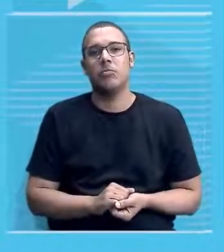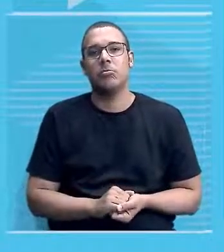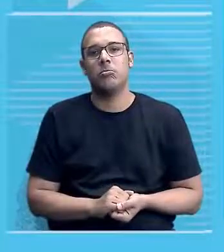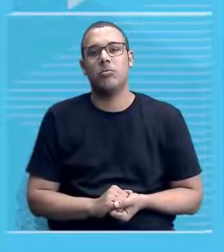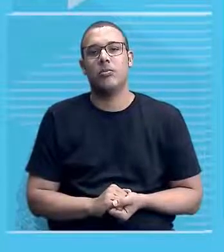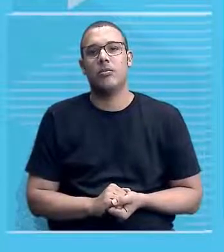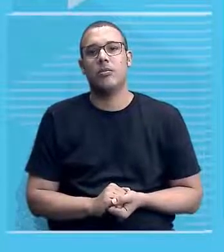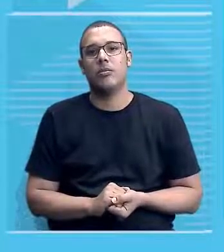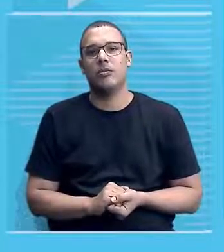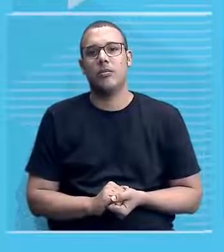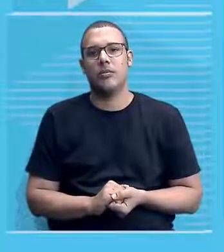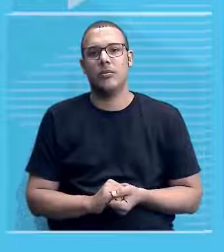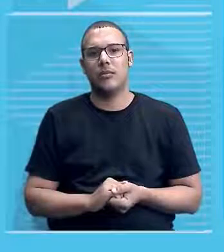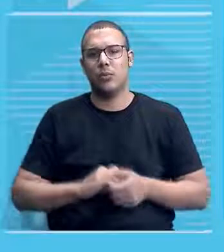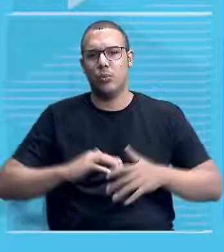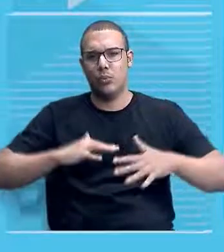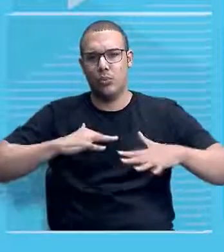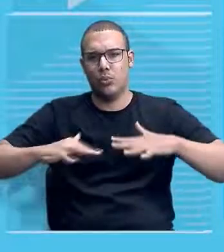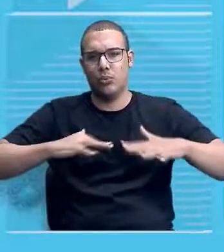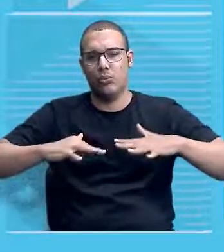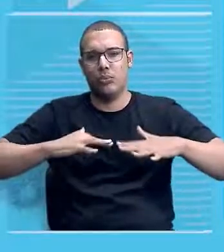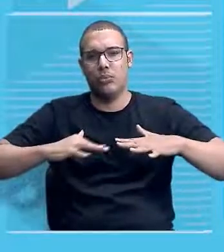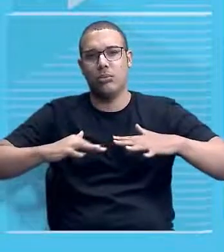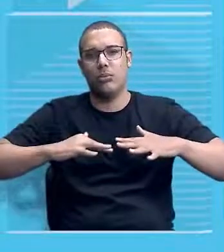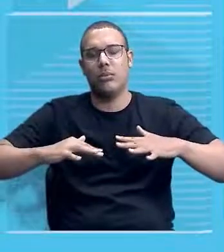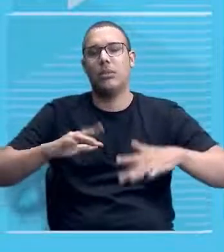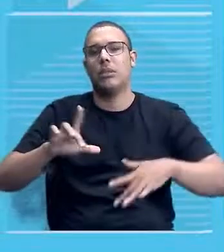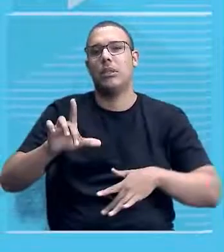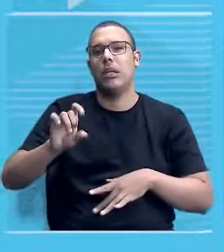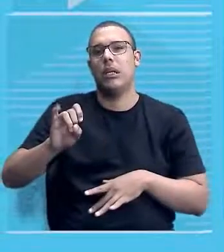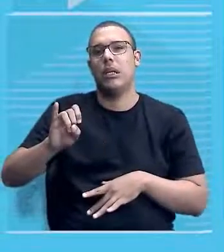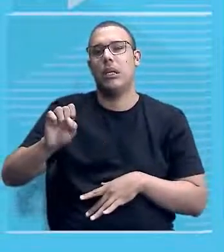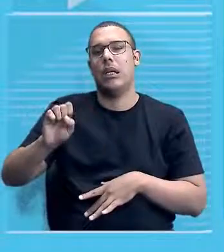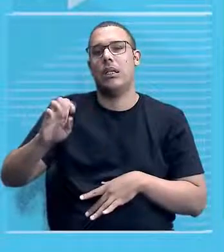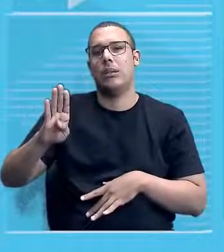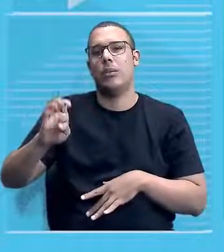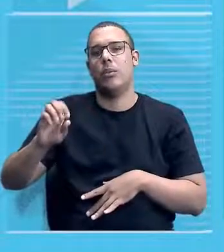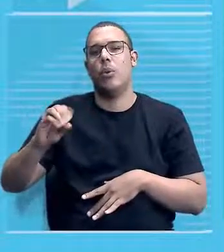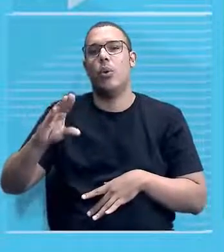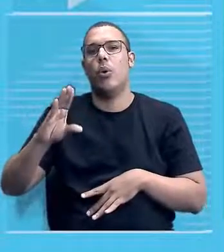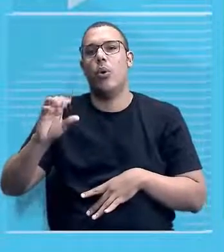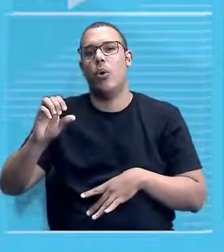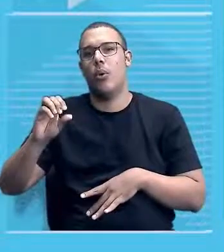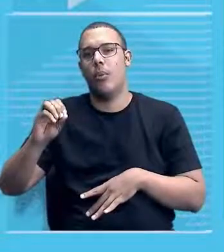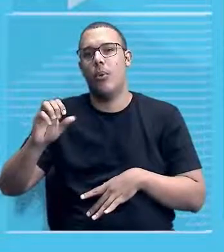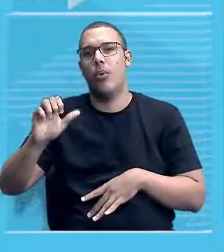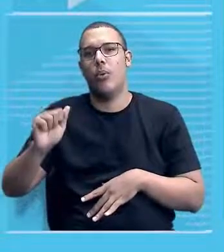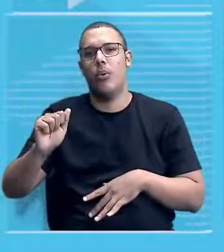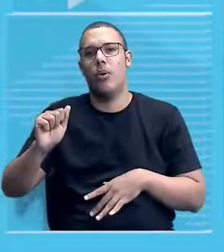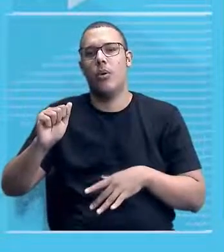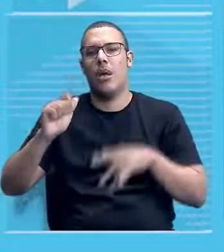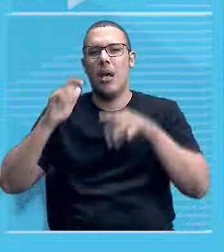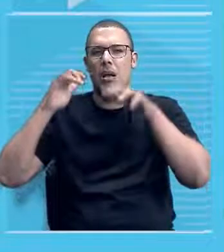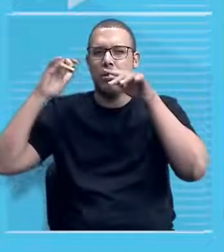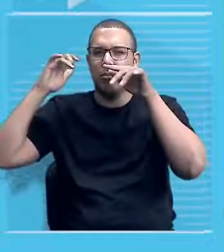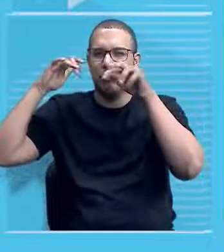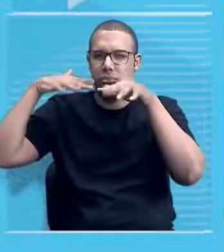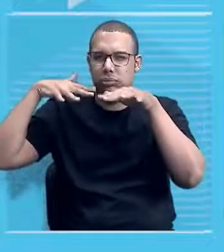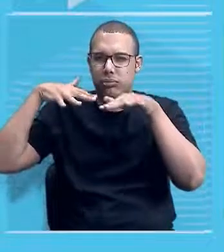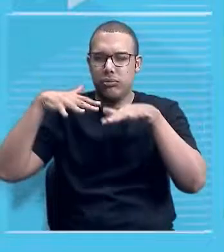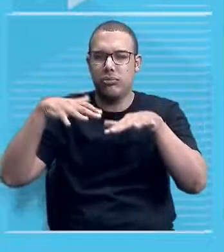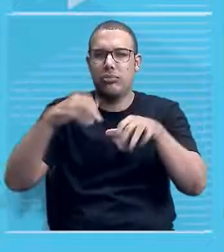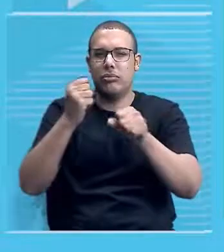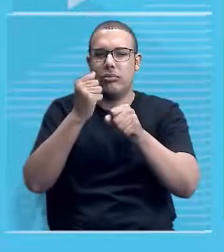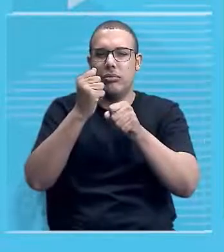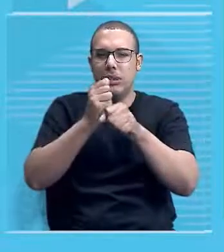foi o Terremoto de Lisboa um tsunami terremoto tudo destruiu quase a cidade